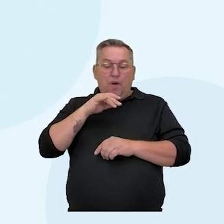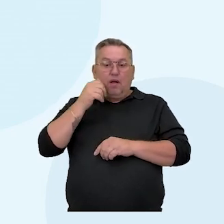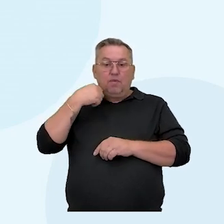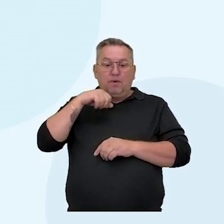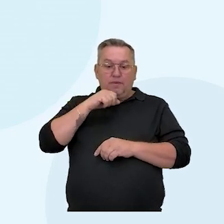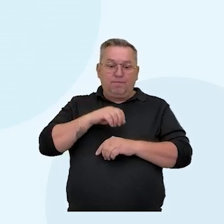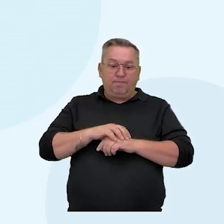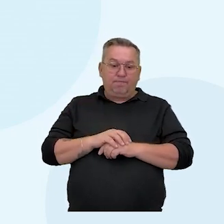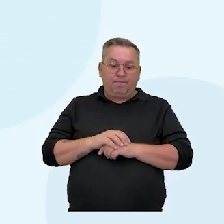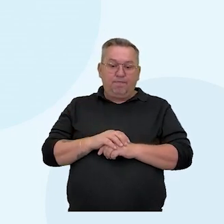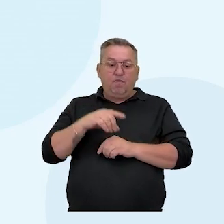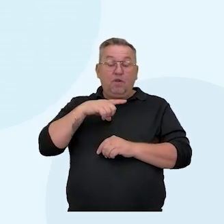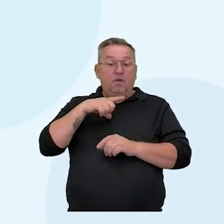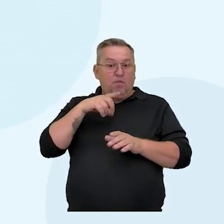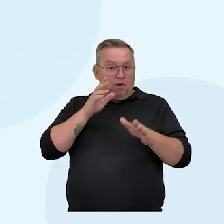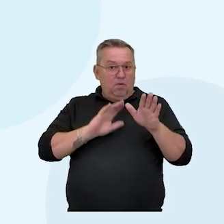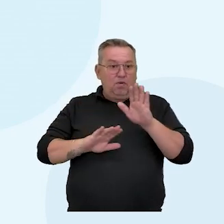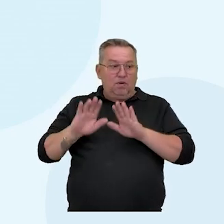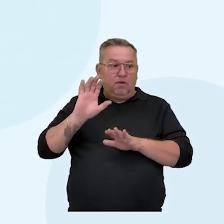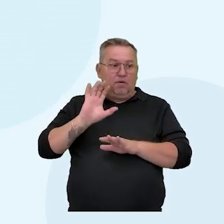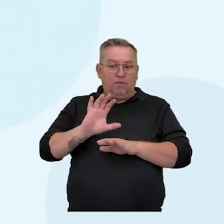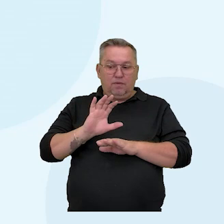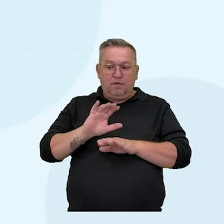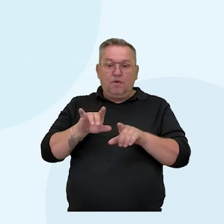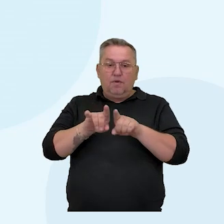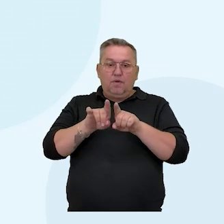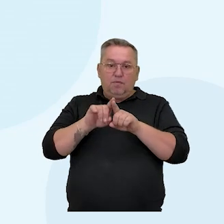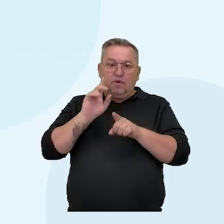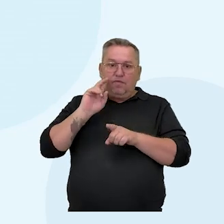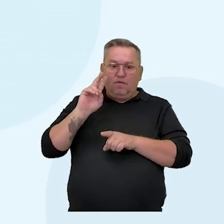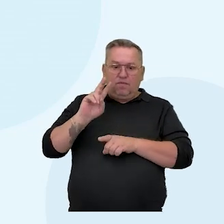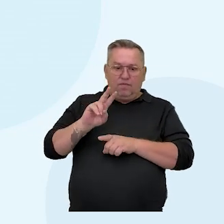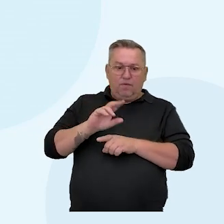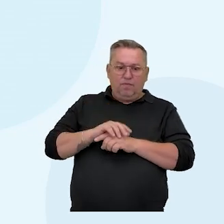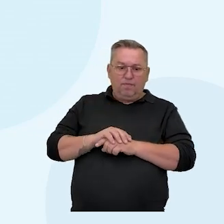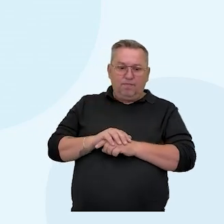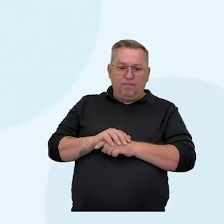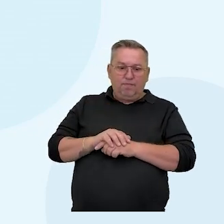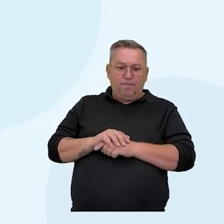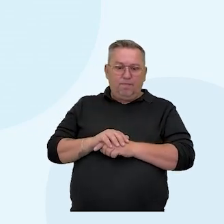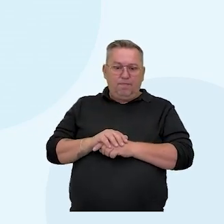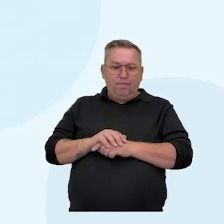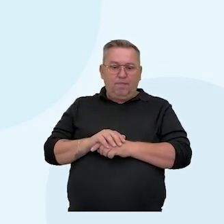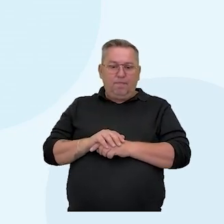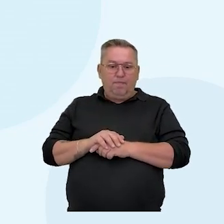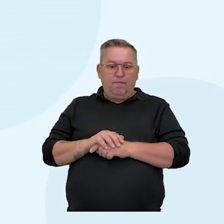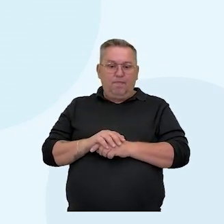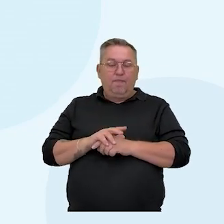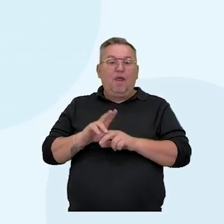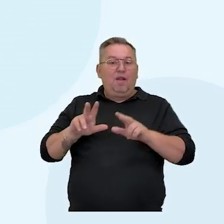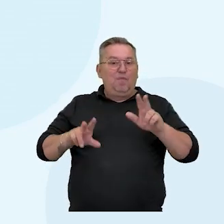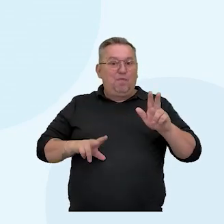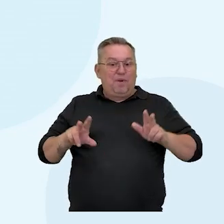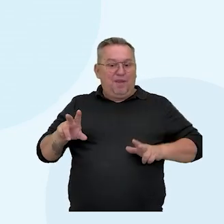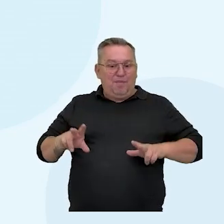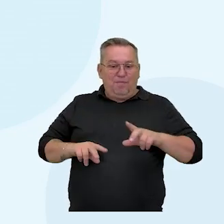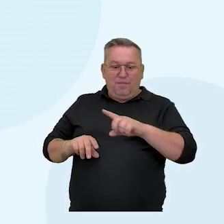fala relatives. Tem que tomar muito cuidado com isso, tá? Que relatives é